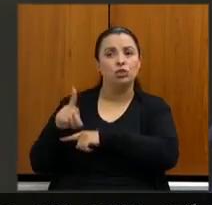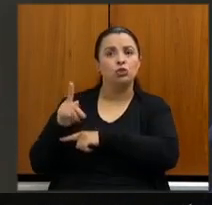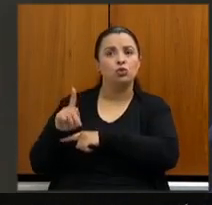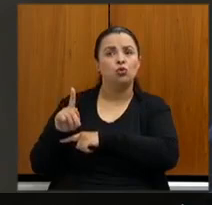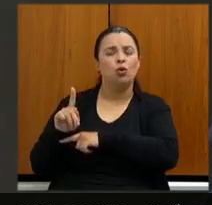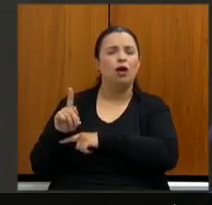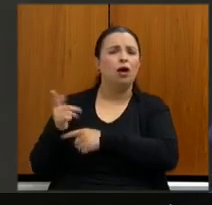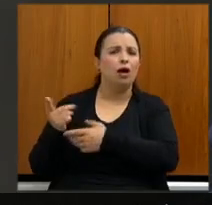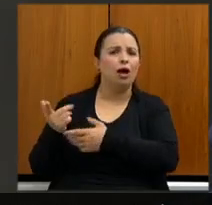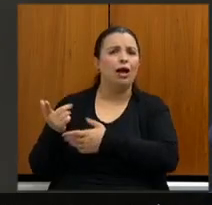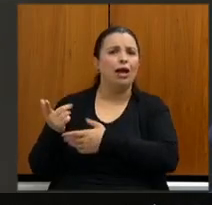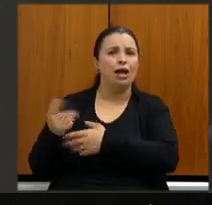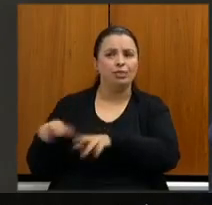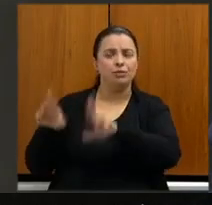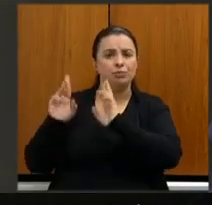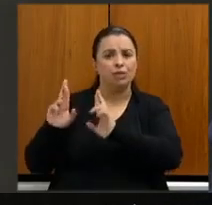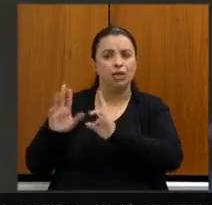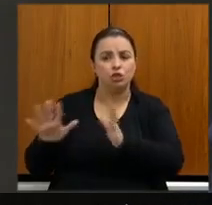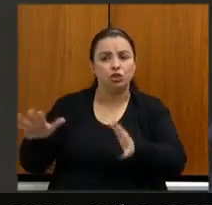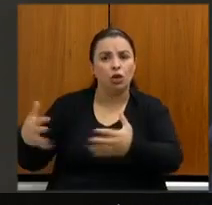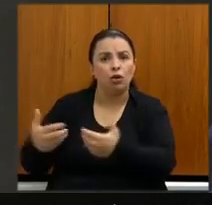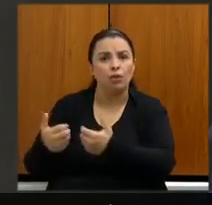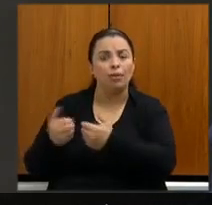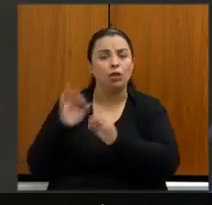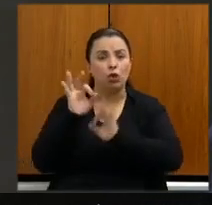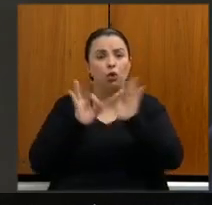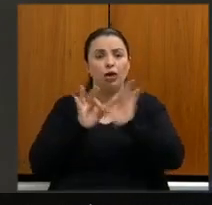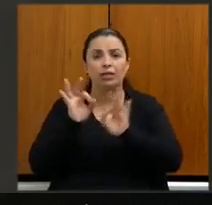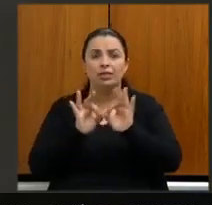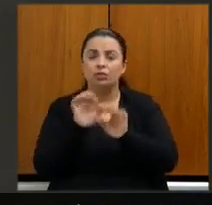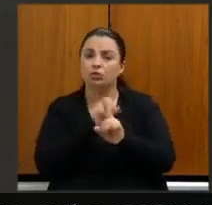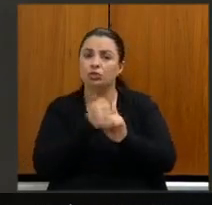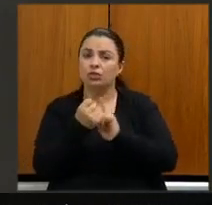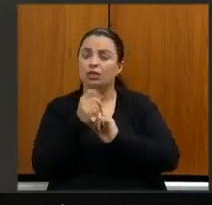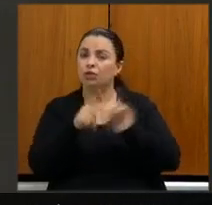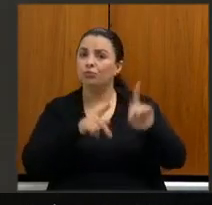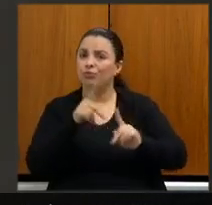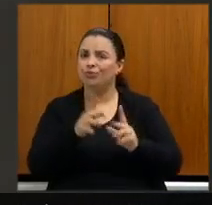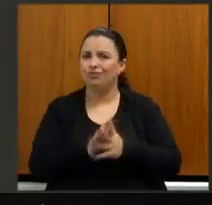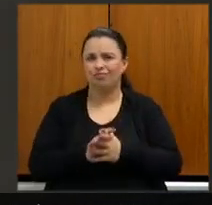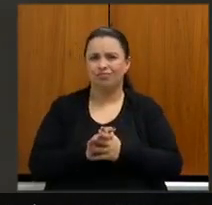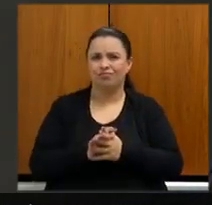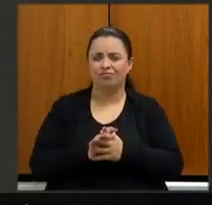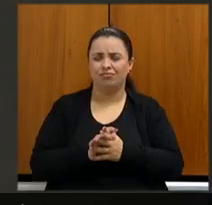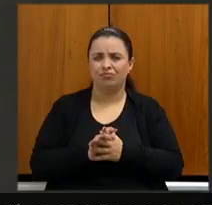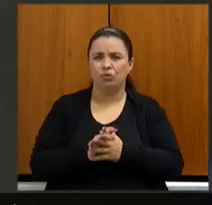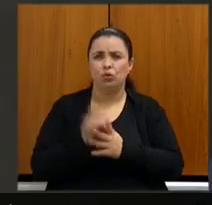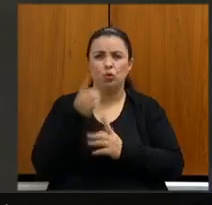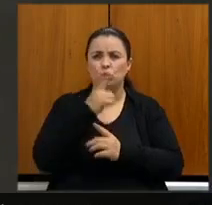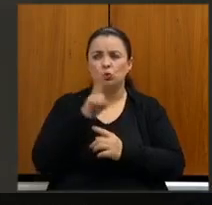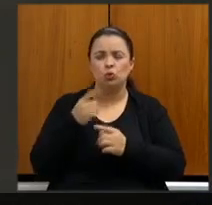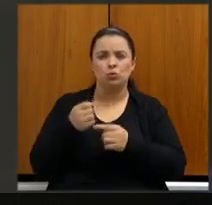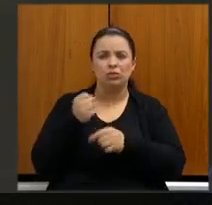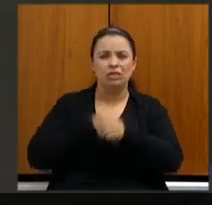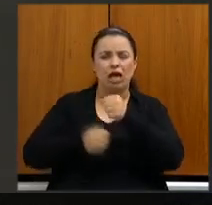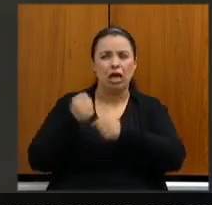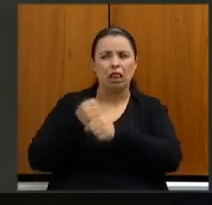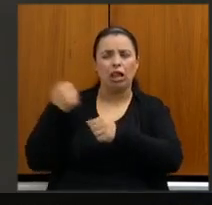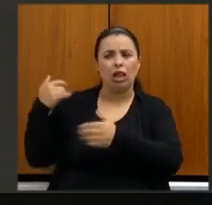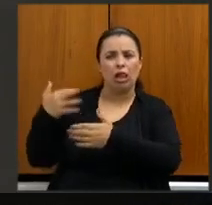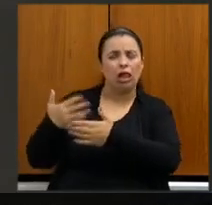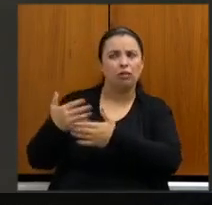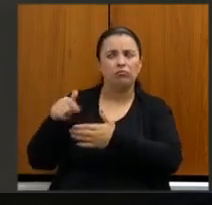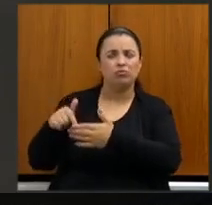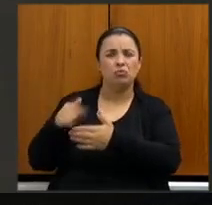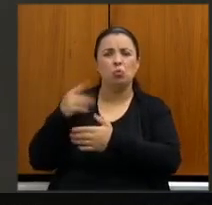pessoas nós Não vimos Minas Gerais no último período ter uma política que pudesse cuidar do seu